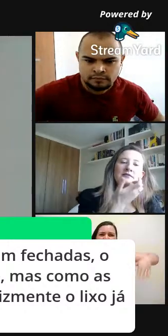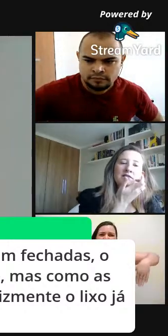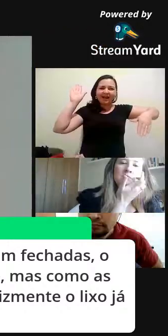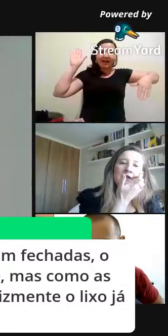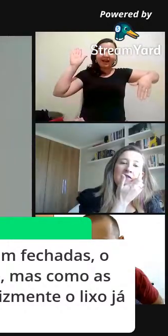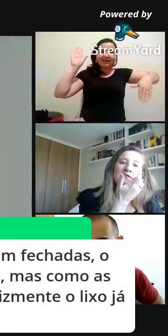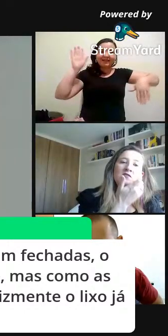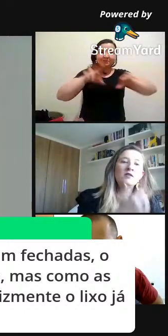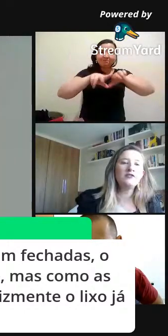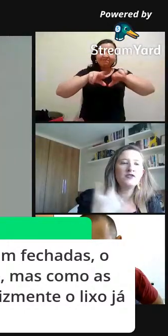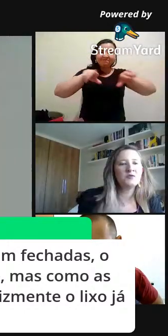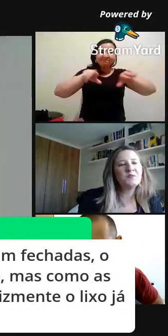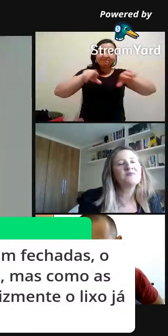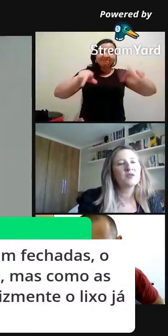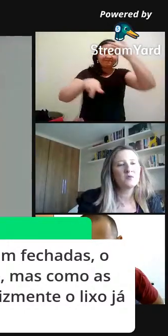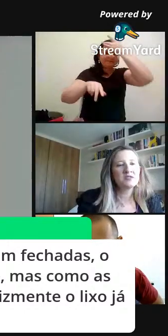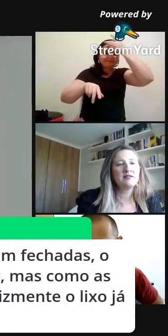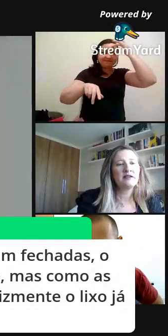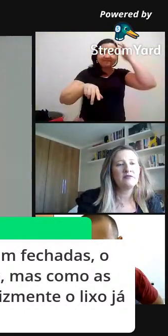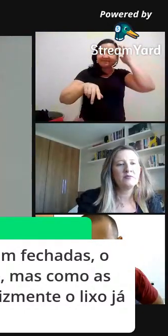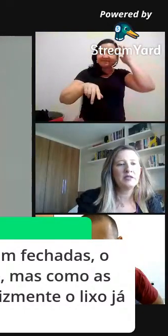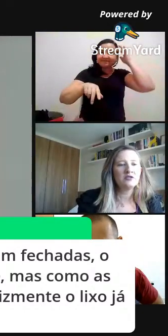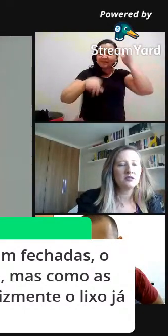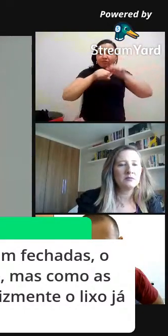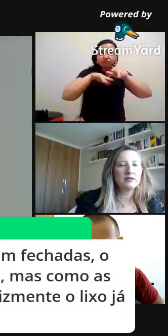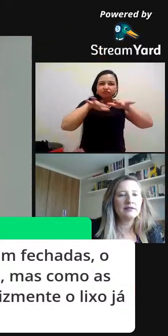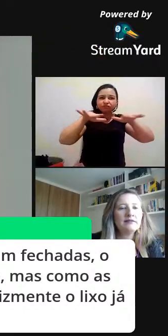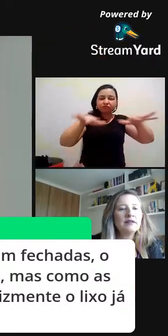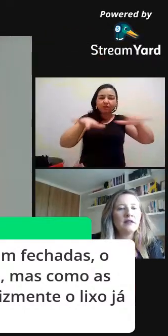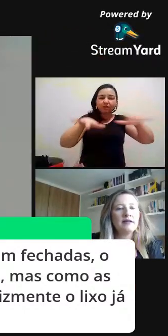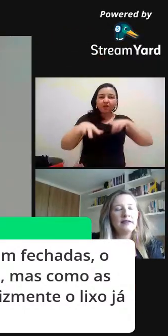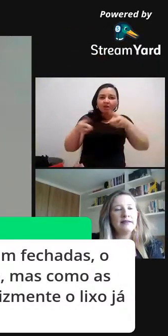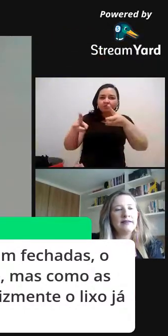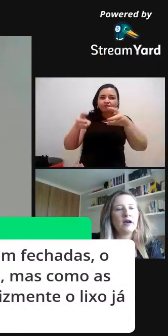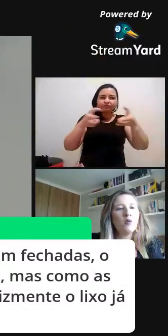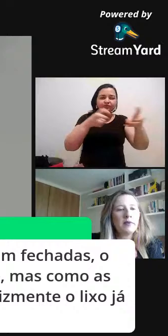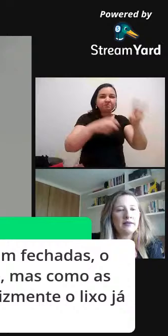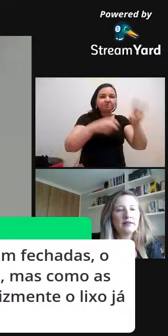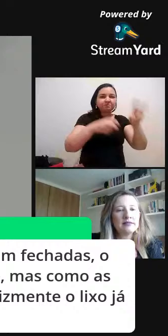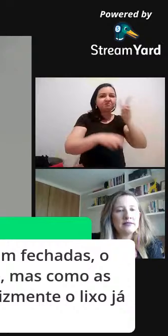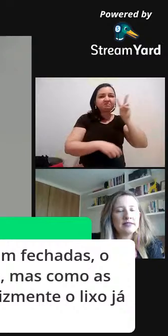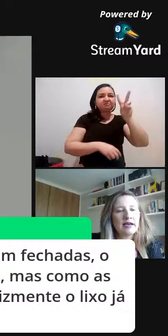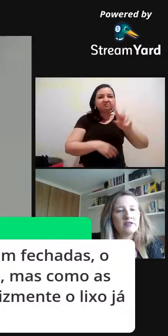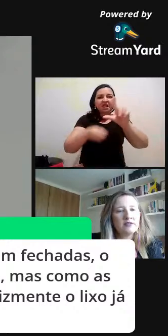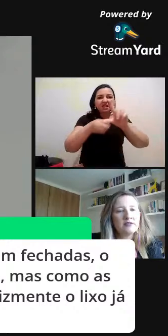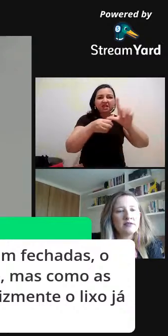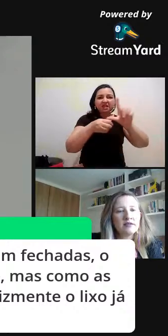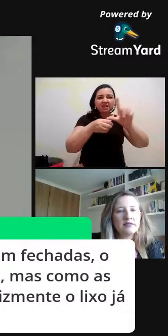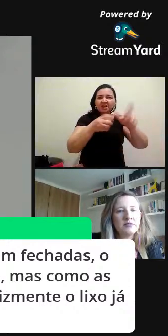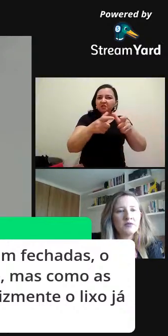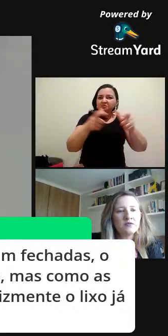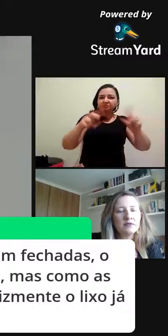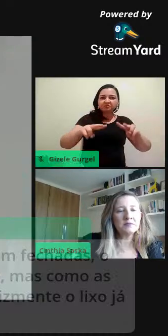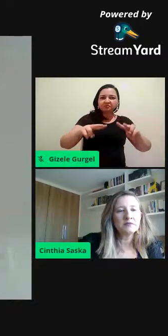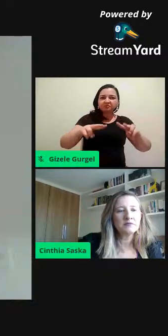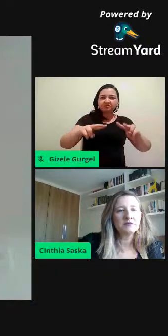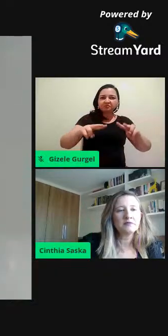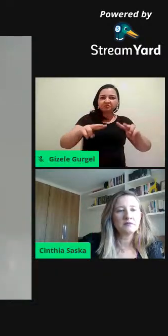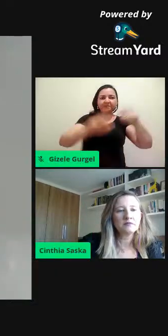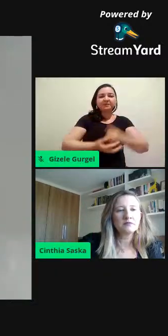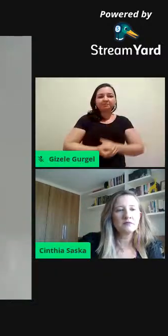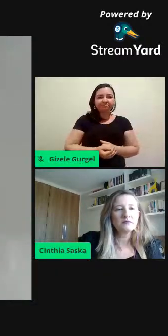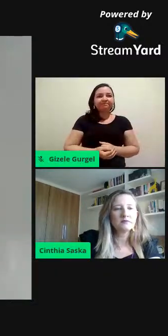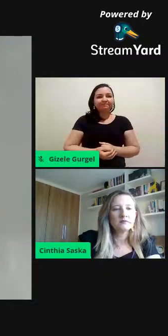da pandemia, essas praias e o lixo, consideravelmente também, né, ele aumenta esse descarte desses resíduos, né.